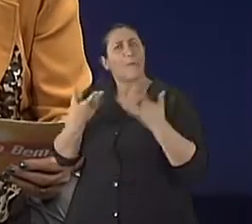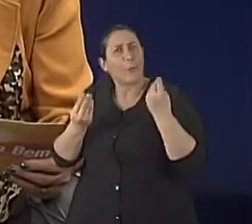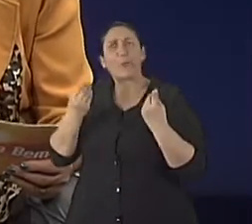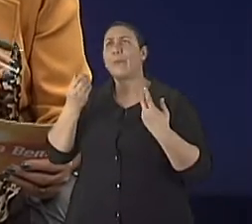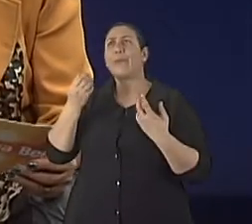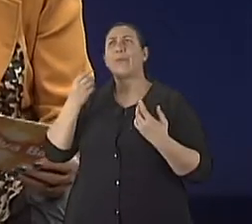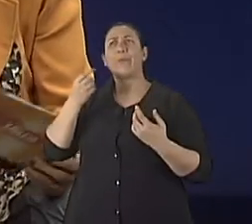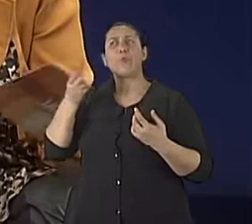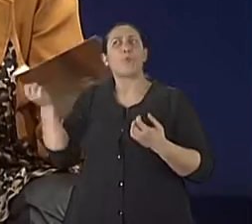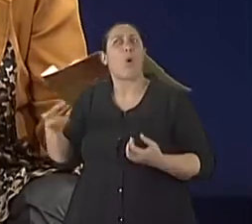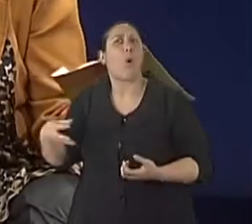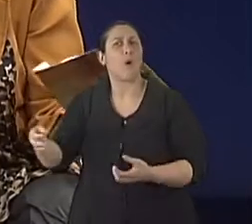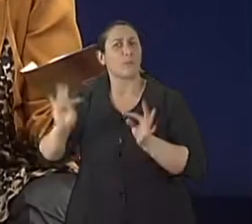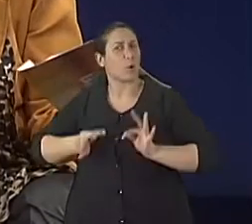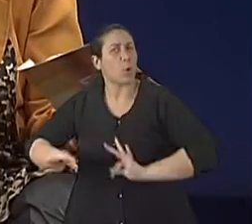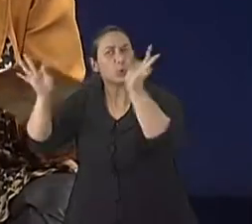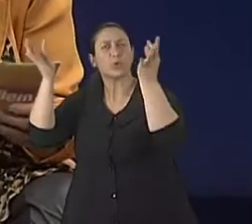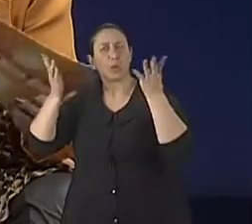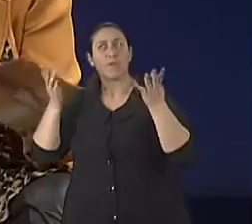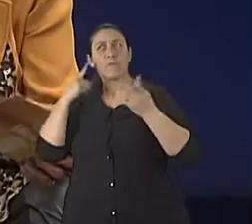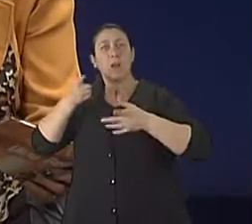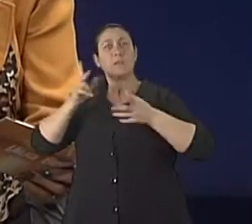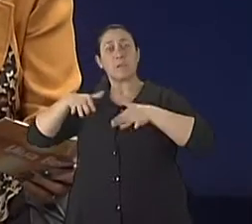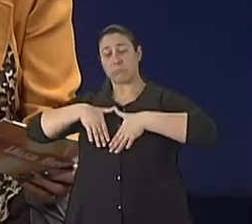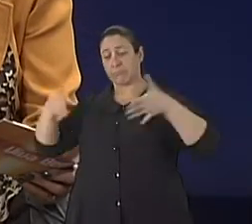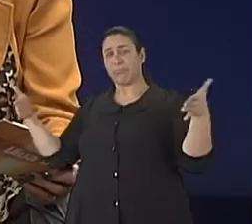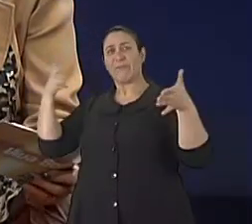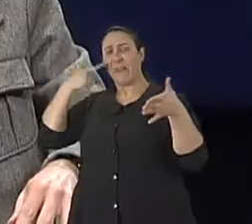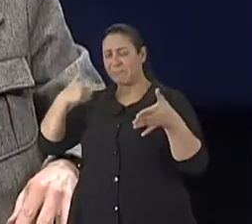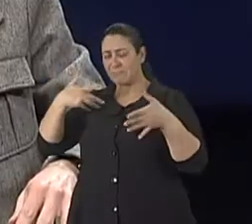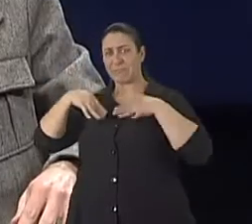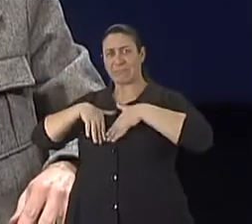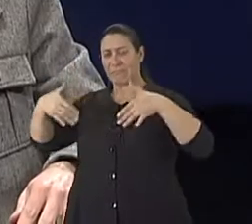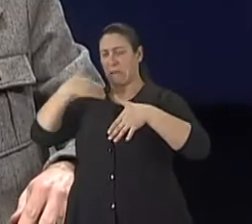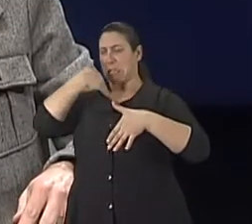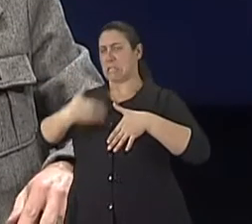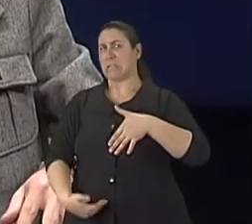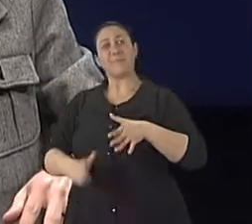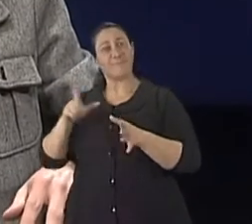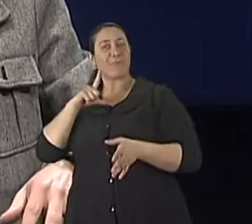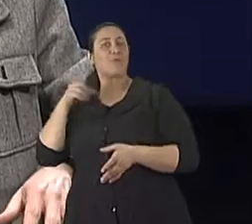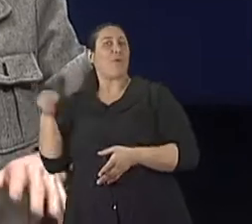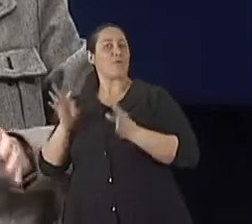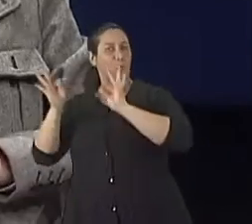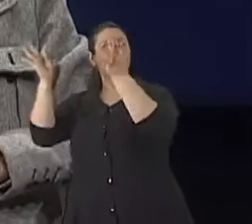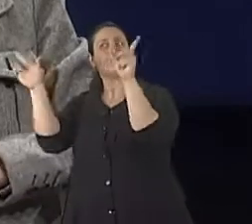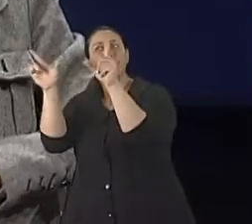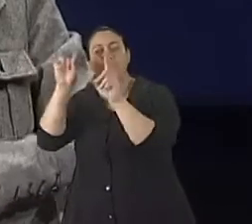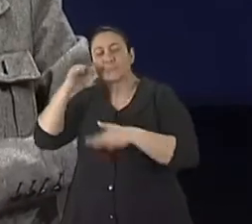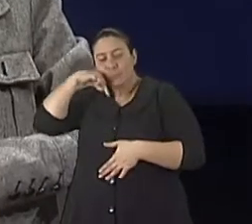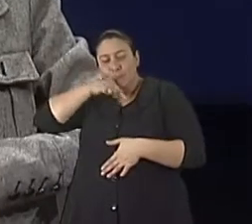invasão ali né ou um corpo aberto que também é todo visto lá por dentro certo bom de tratamento que a gente